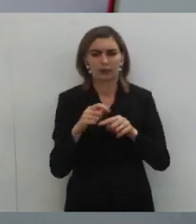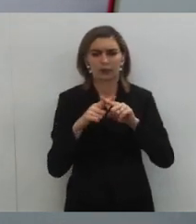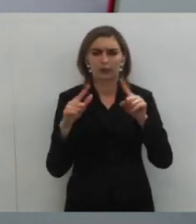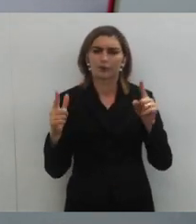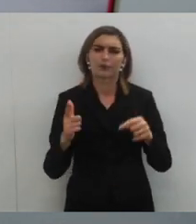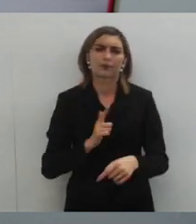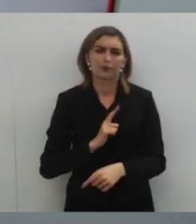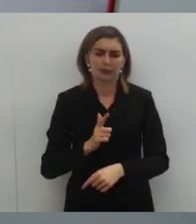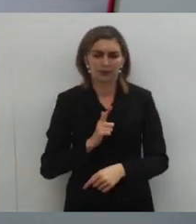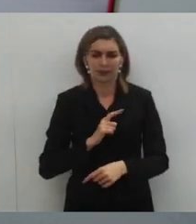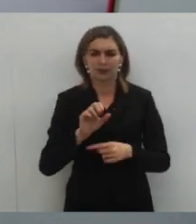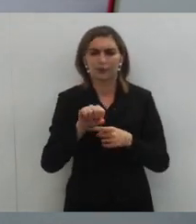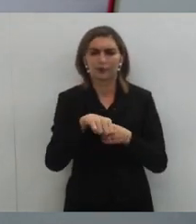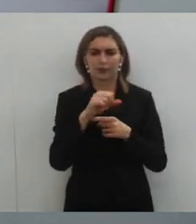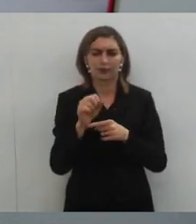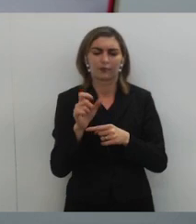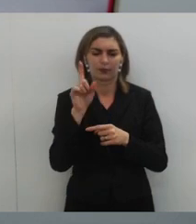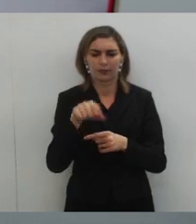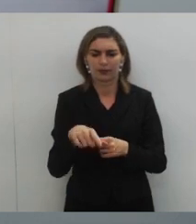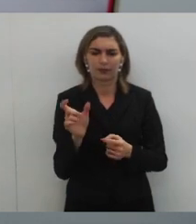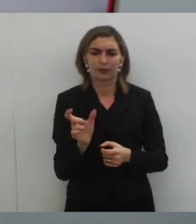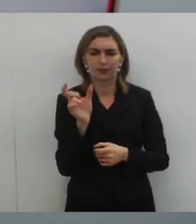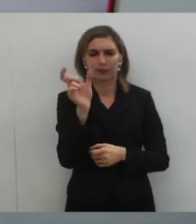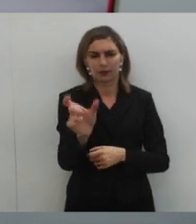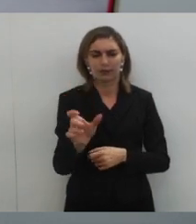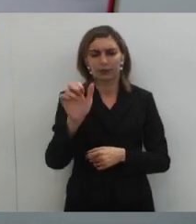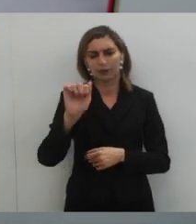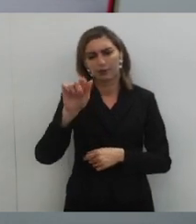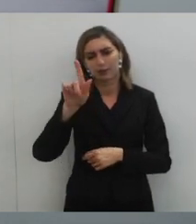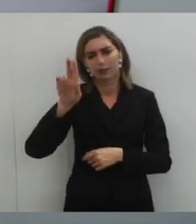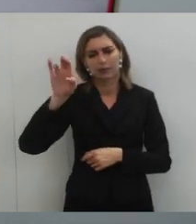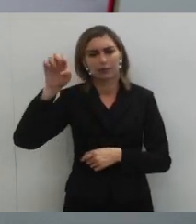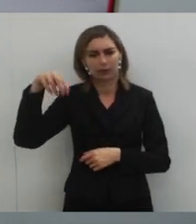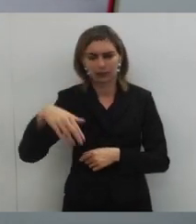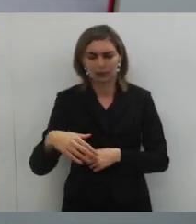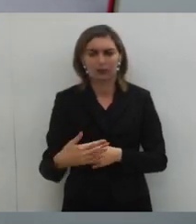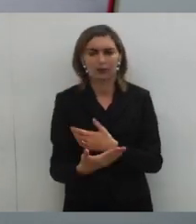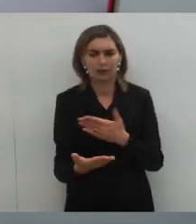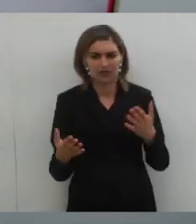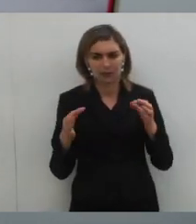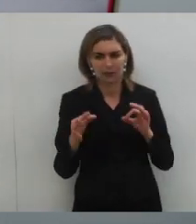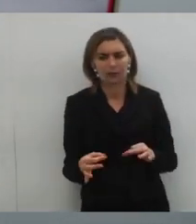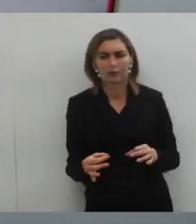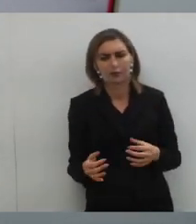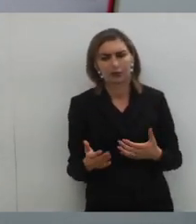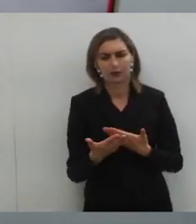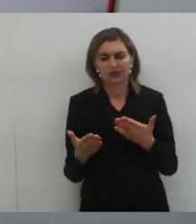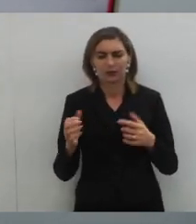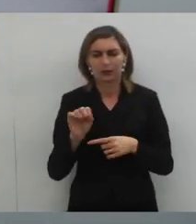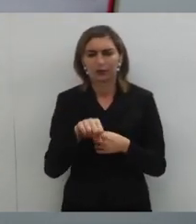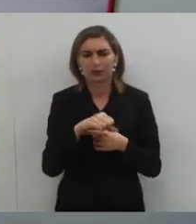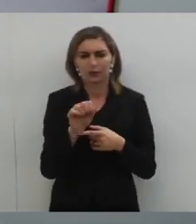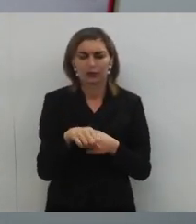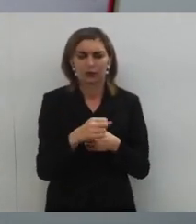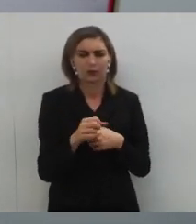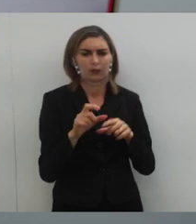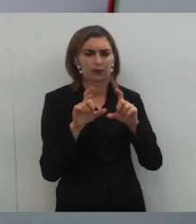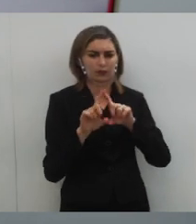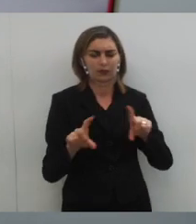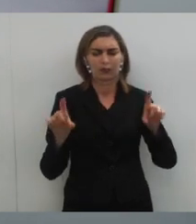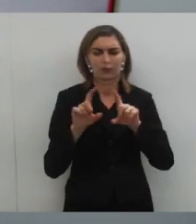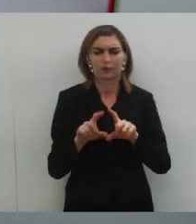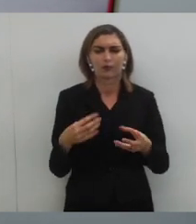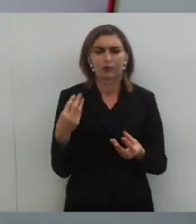tem sujeito. O sujeito é a palavra alguém, tá certo? Então, alguém é o sujeito da oração.